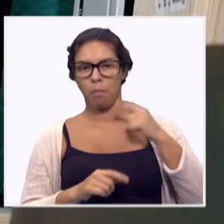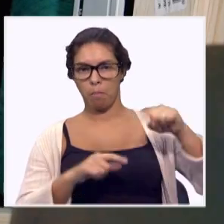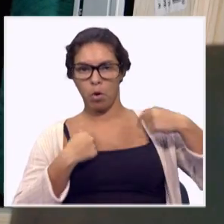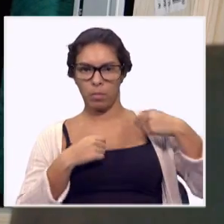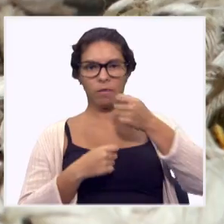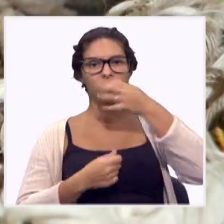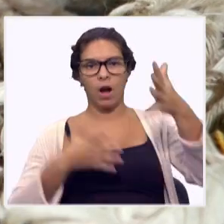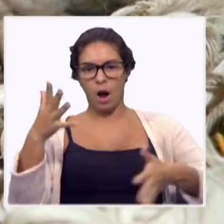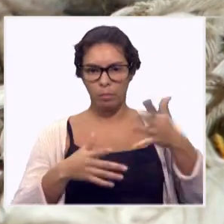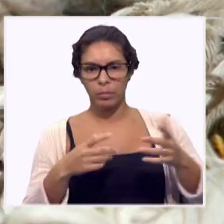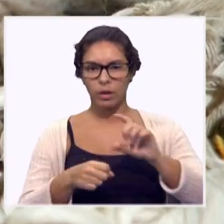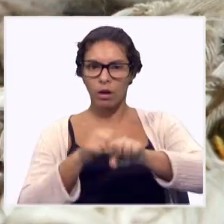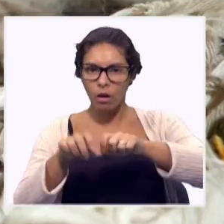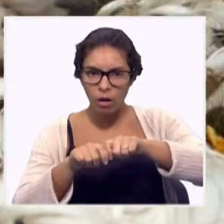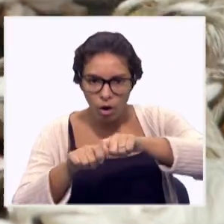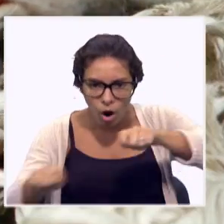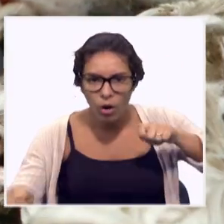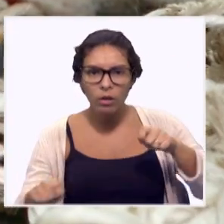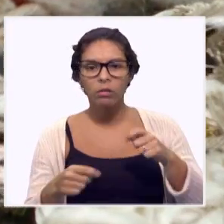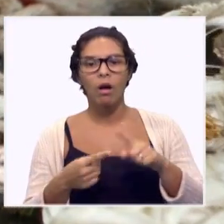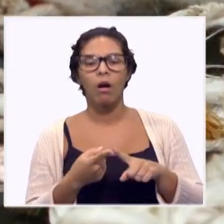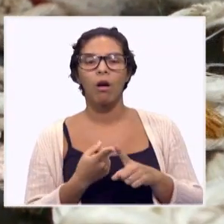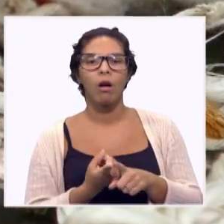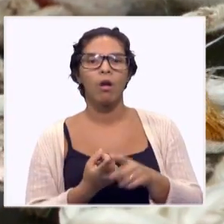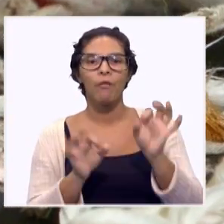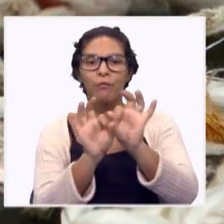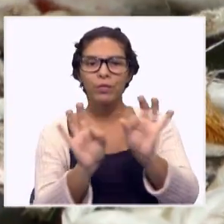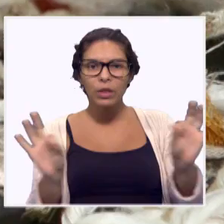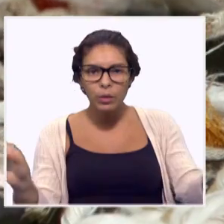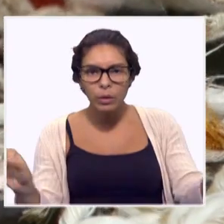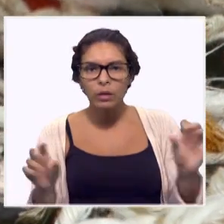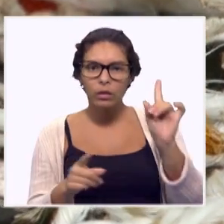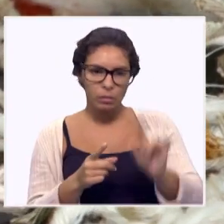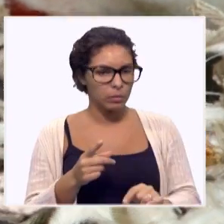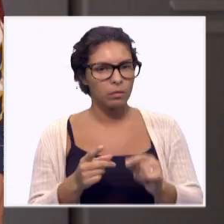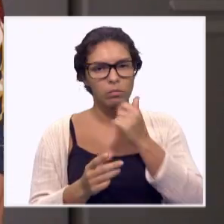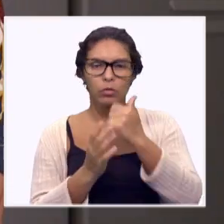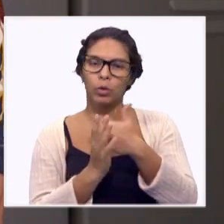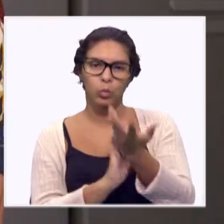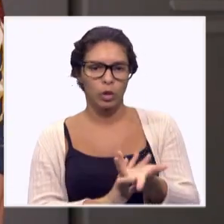Compro diretamente às fábricas, tanto de cordão como do fio,